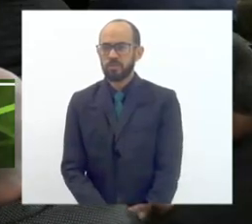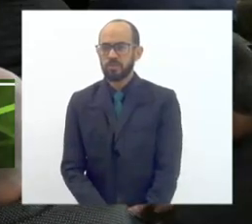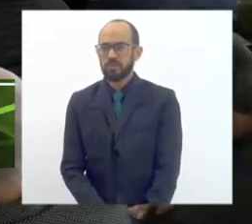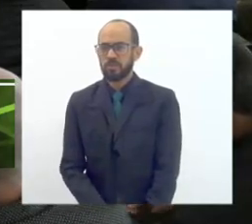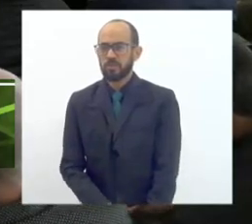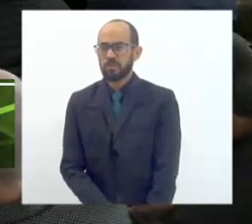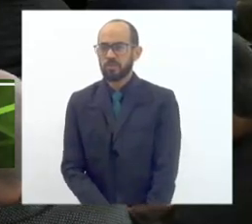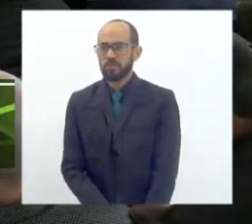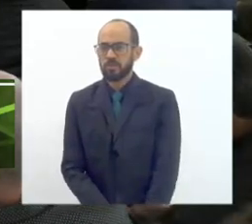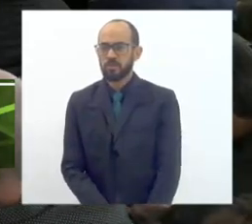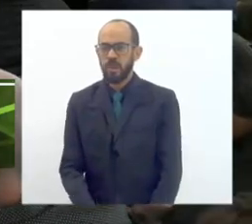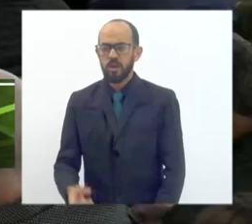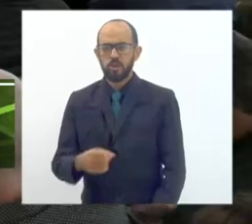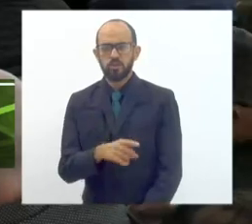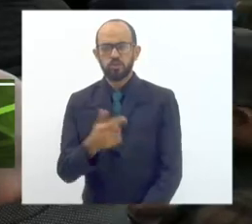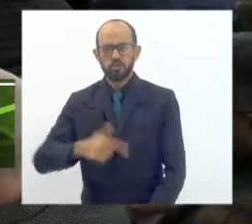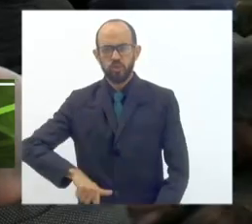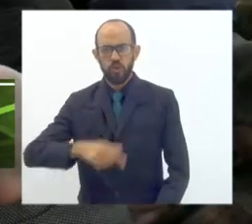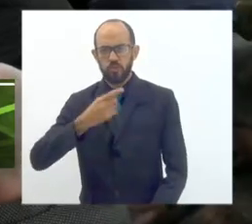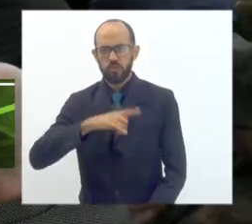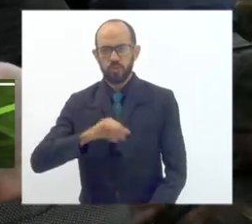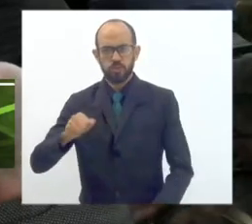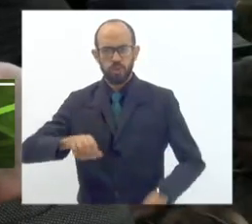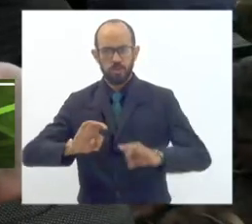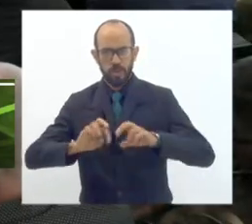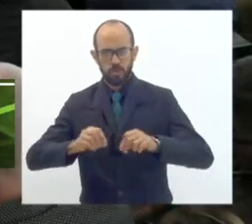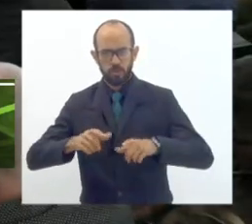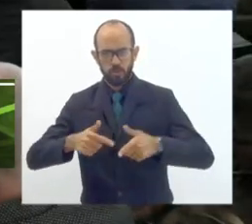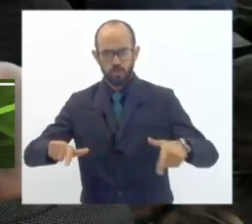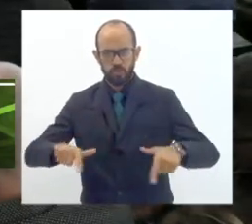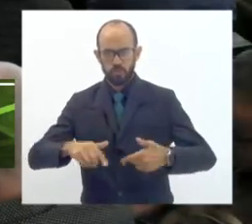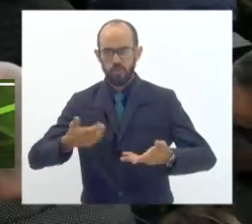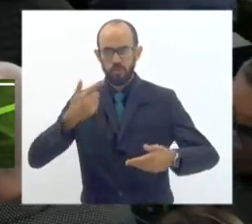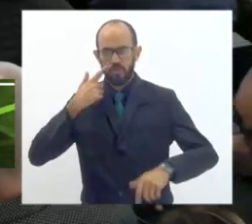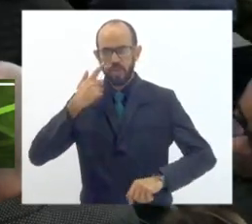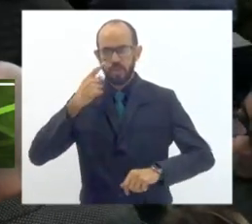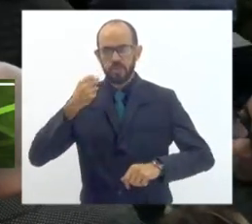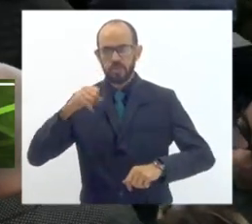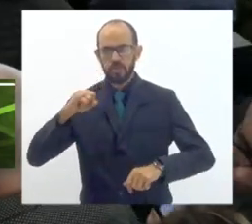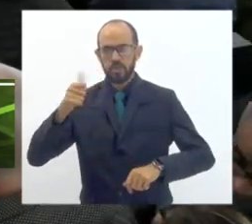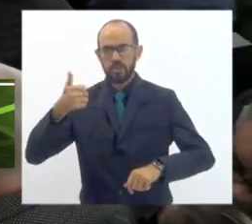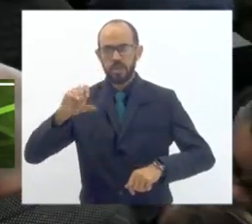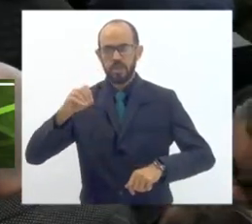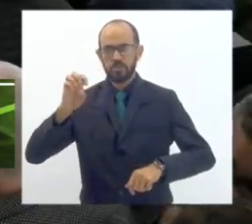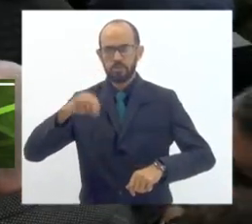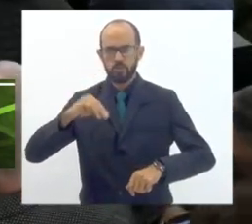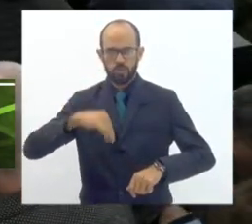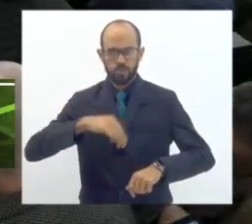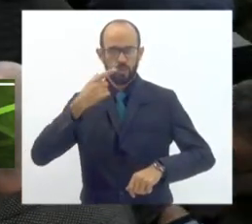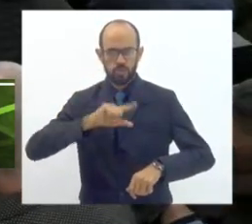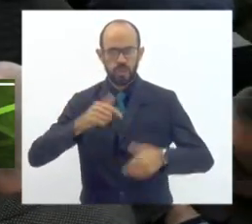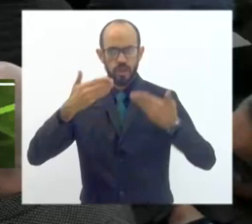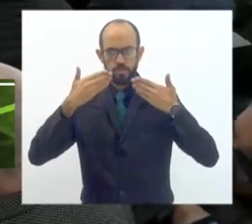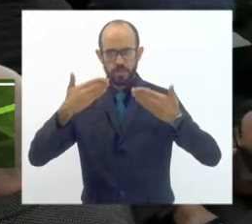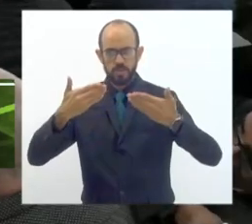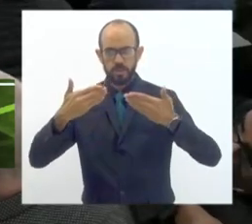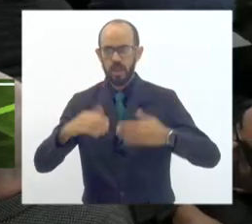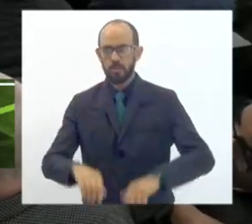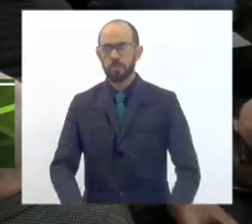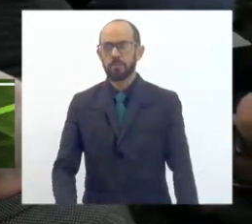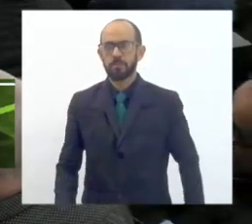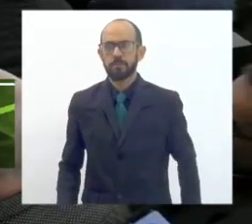Bom, mais uma vez, bom dia a todos. Vamos ver se a gente consegue, em 10 minutos, apresentar aí o nosso trabalho.